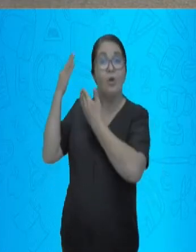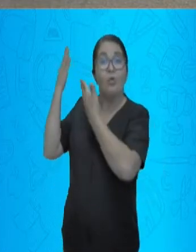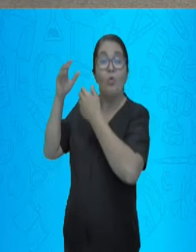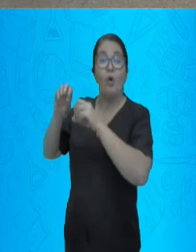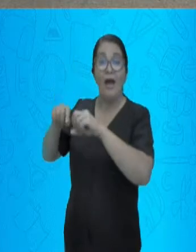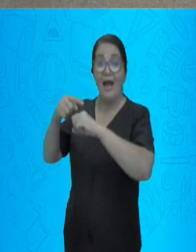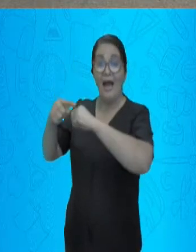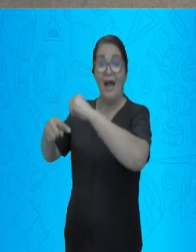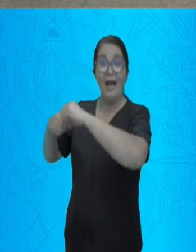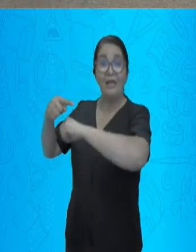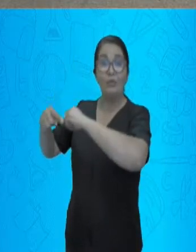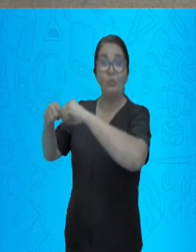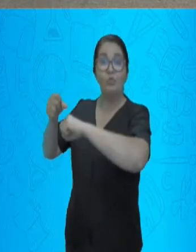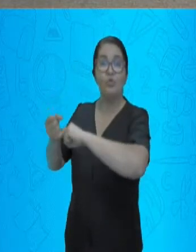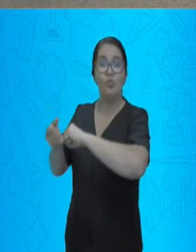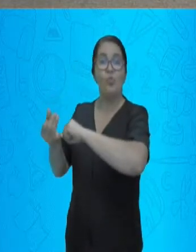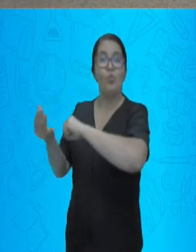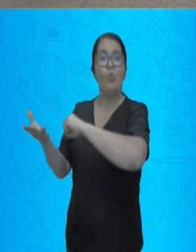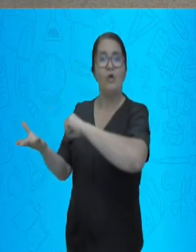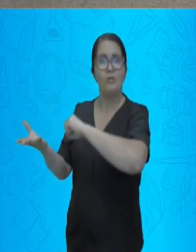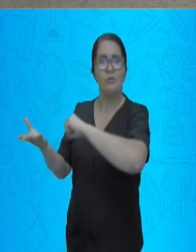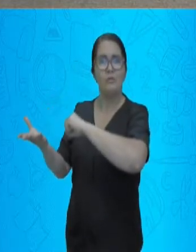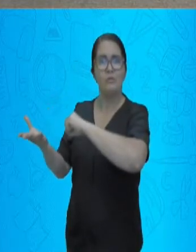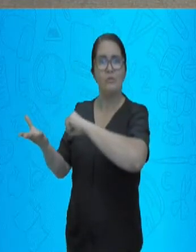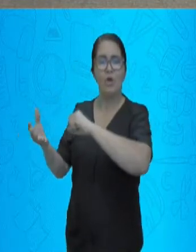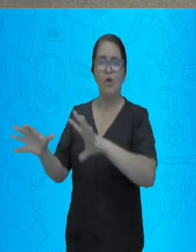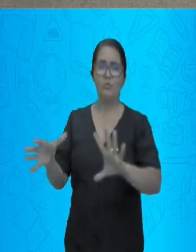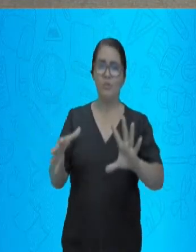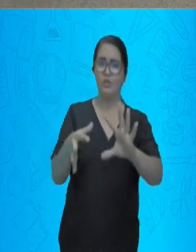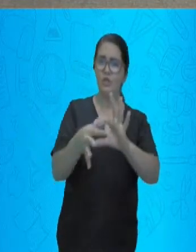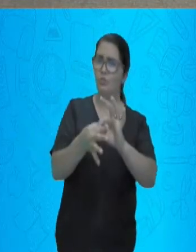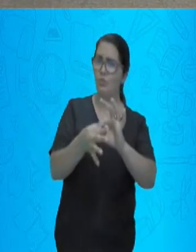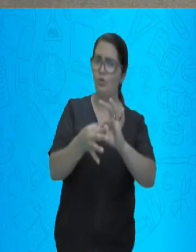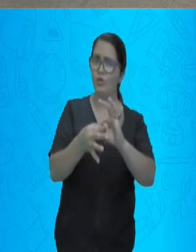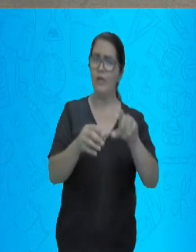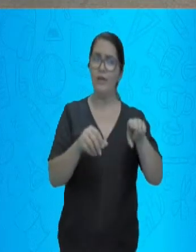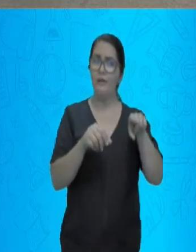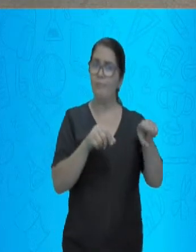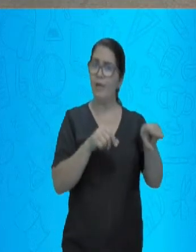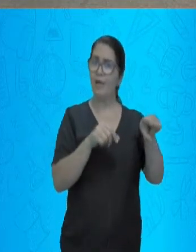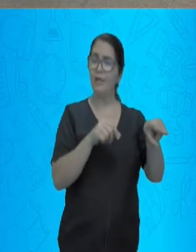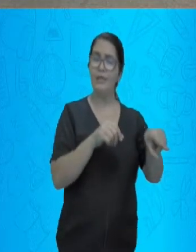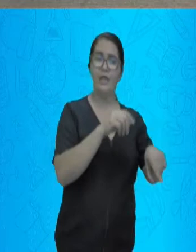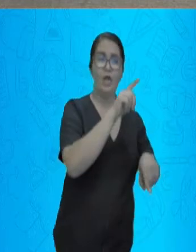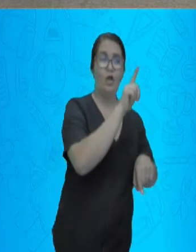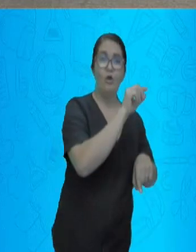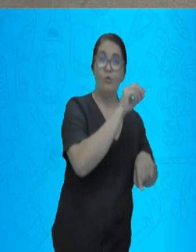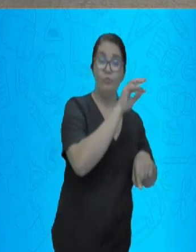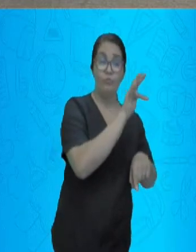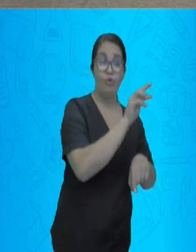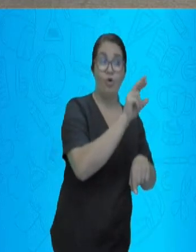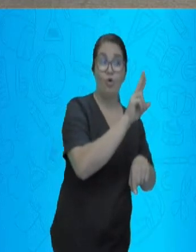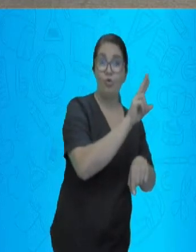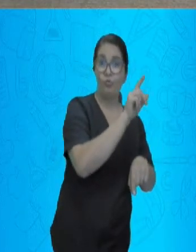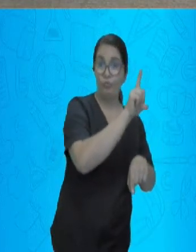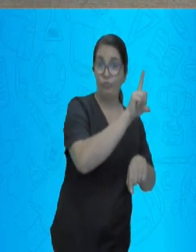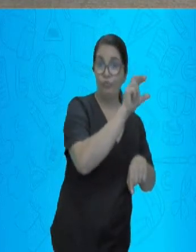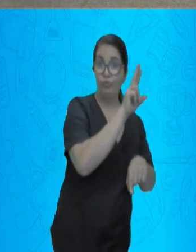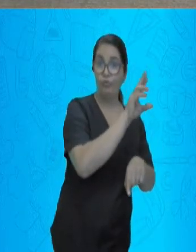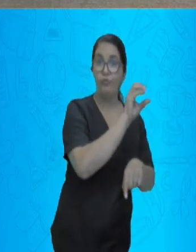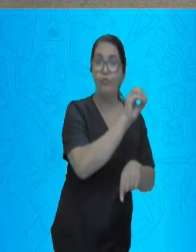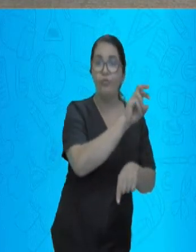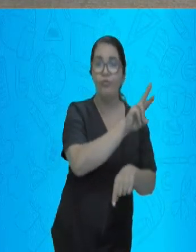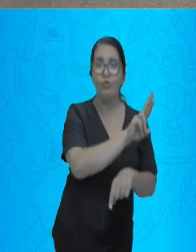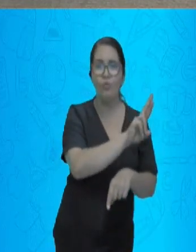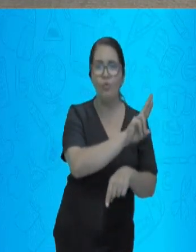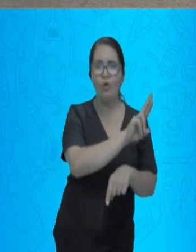químico se unem para formar a substância química flúor? 2. Por isso